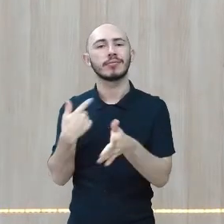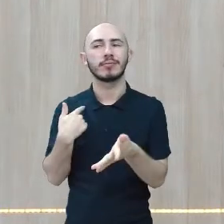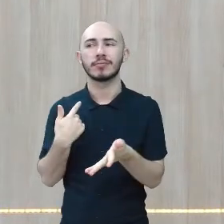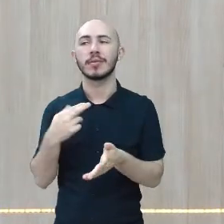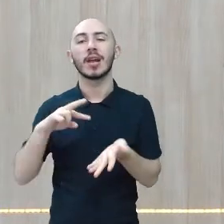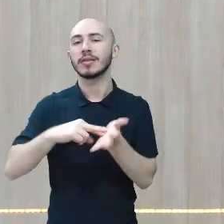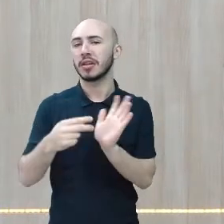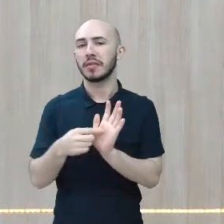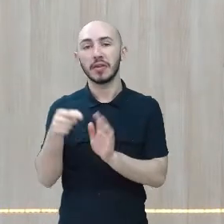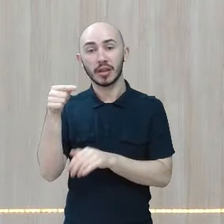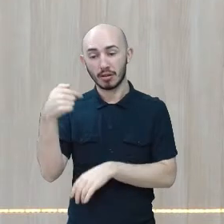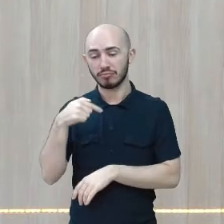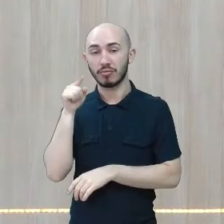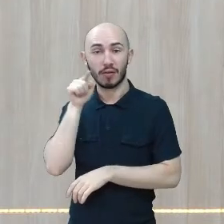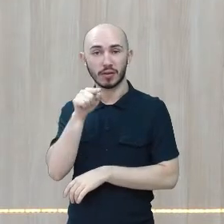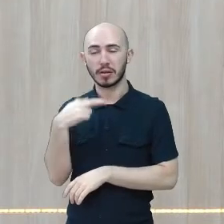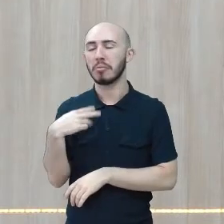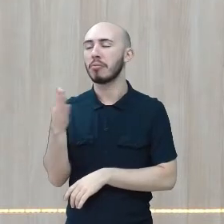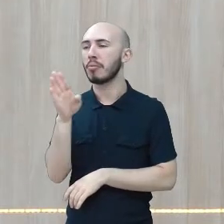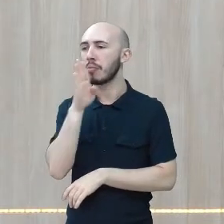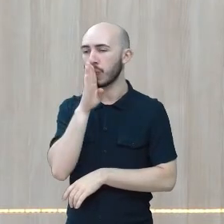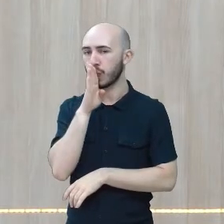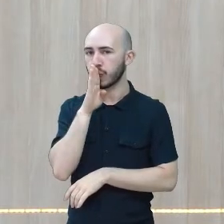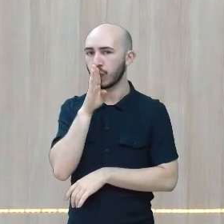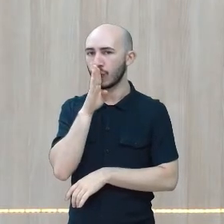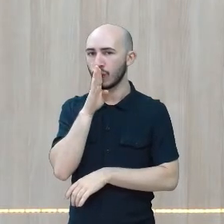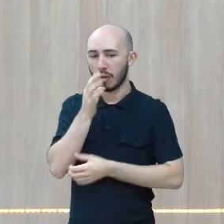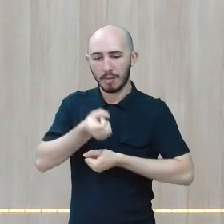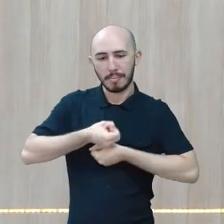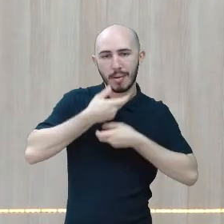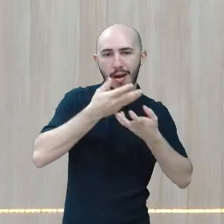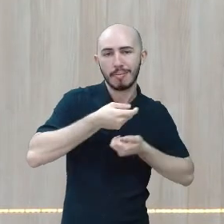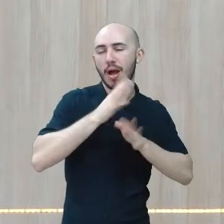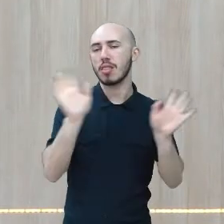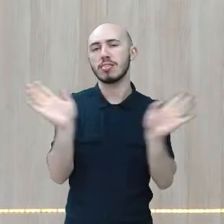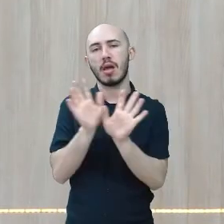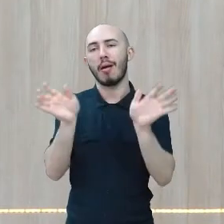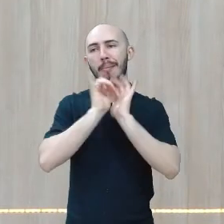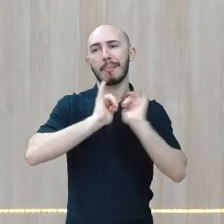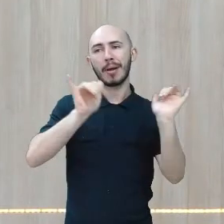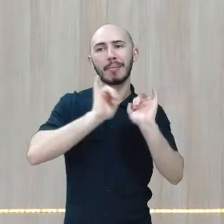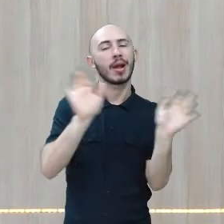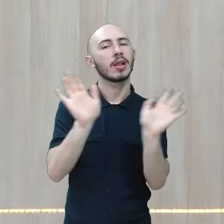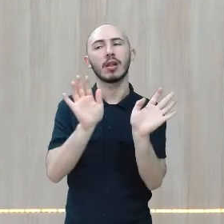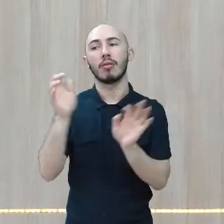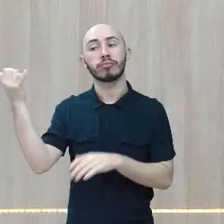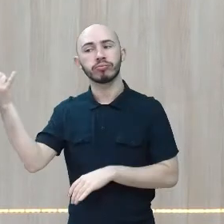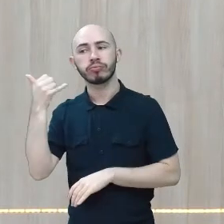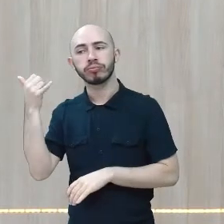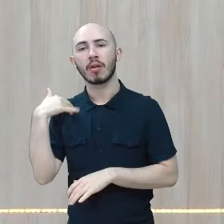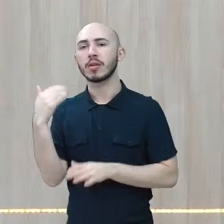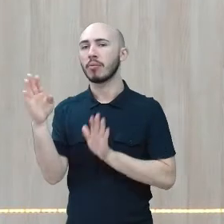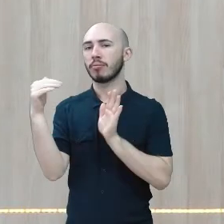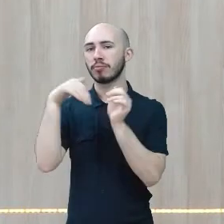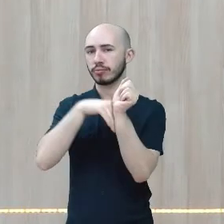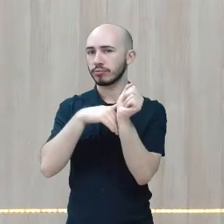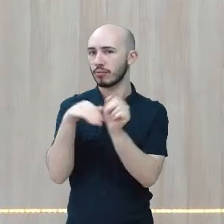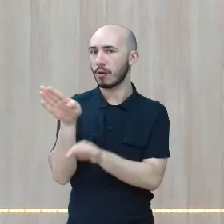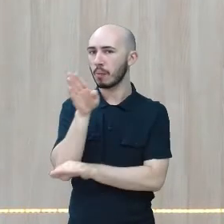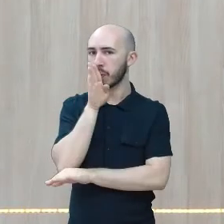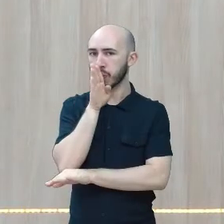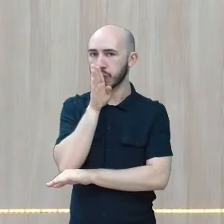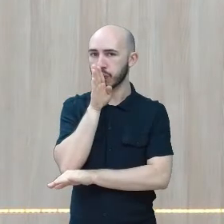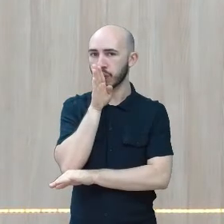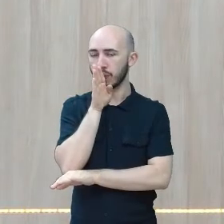certa forma, dizendo que a sua boca é um túmulo. Você está comparando a sua boca, não é, com um túmulo, não